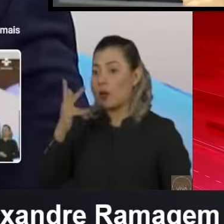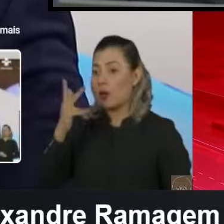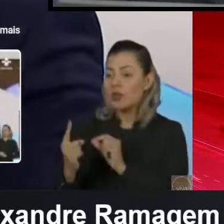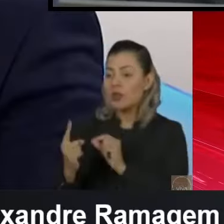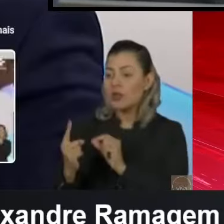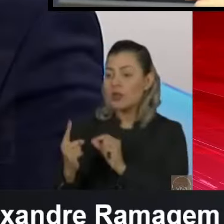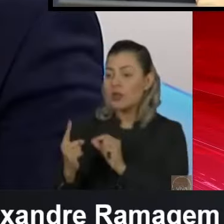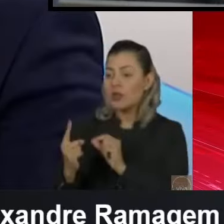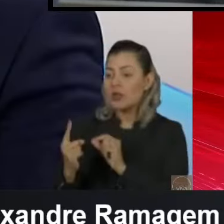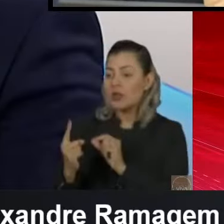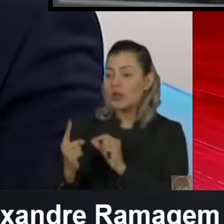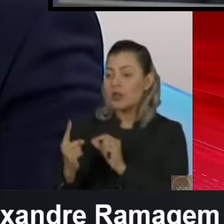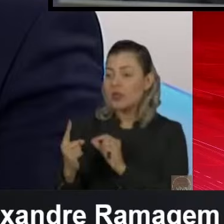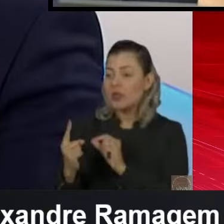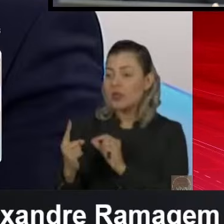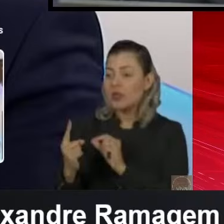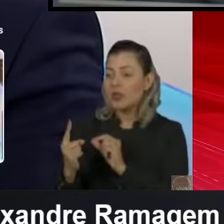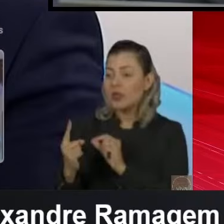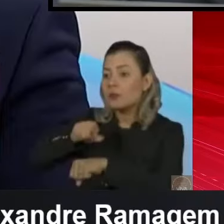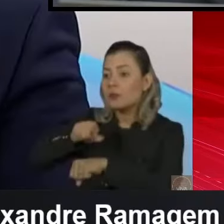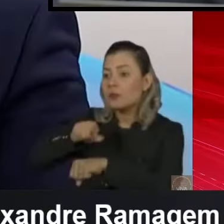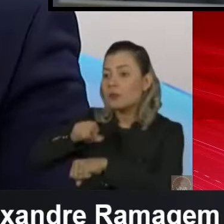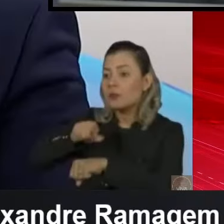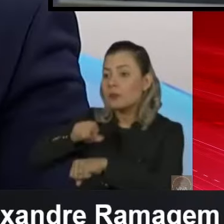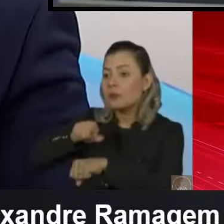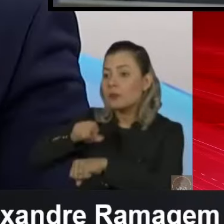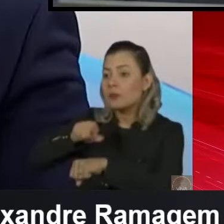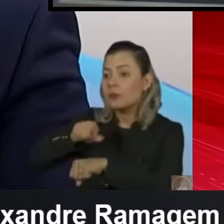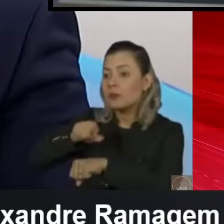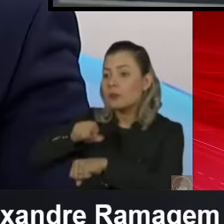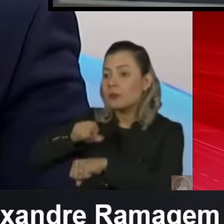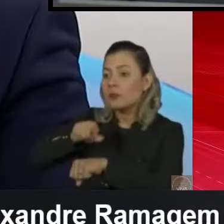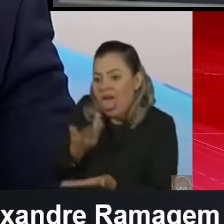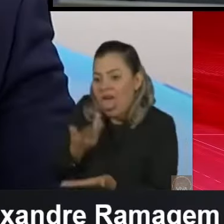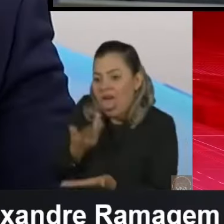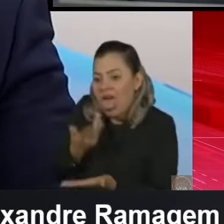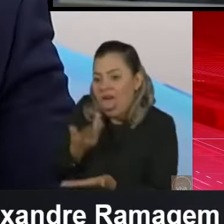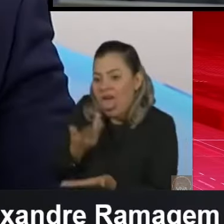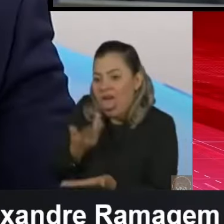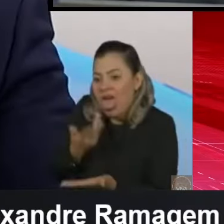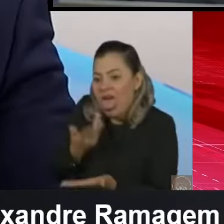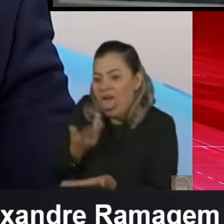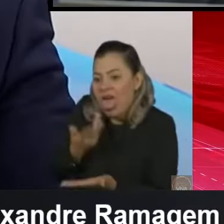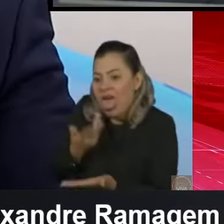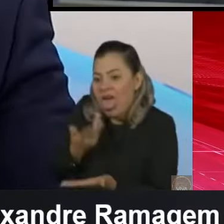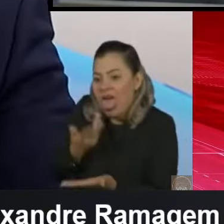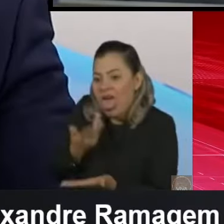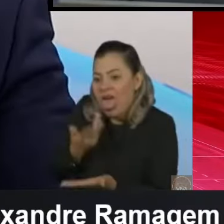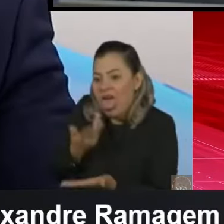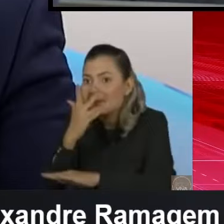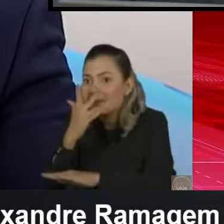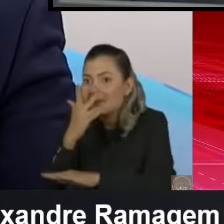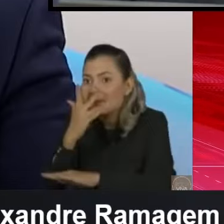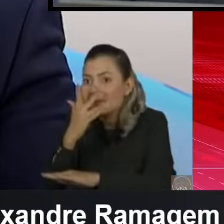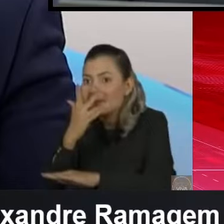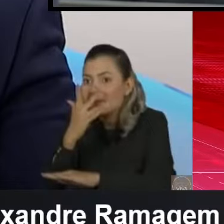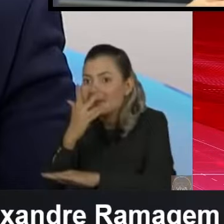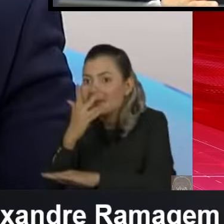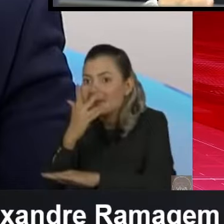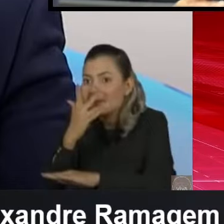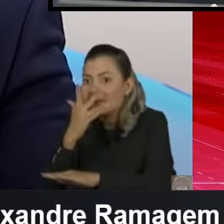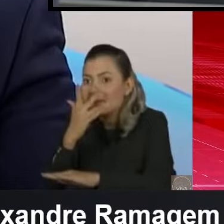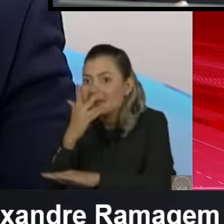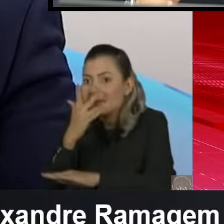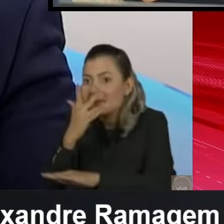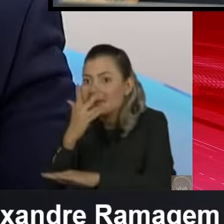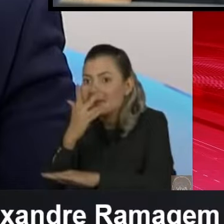aí era um dos homens de confiança do bolsonaro inclusive nesse próprio corte no início ele fala sobre o gabinete do ódio também no